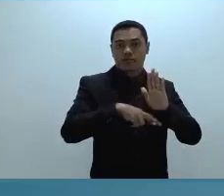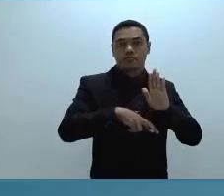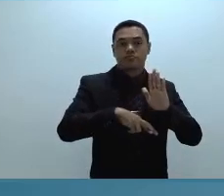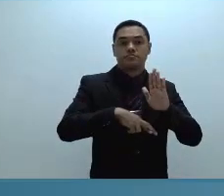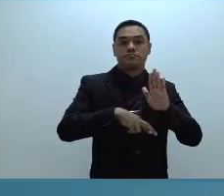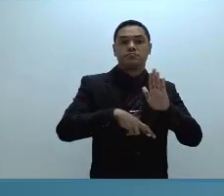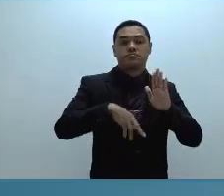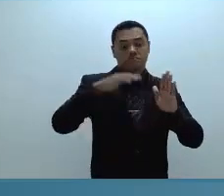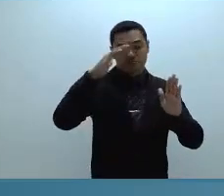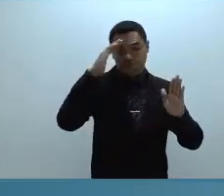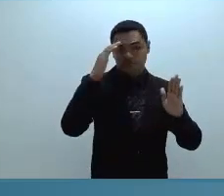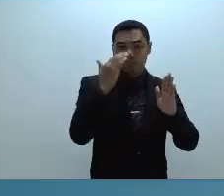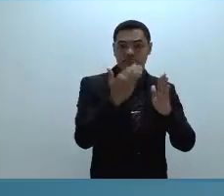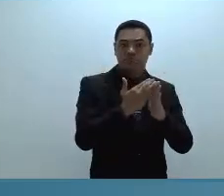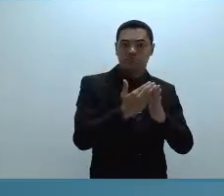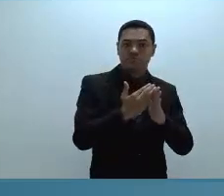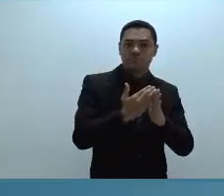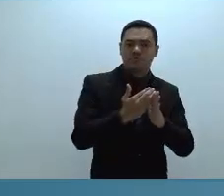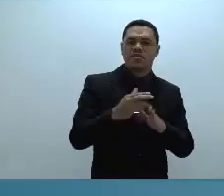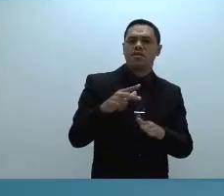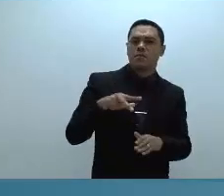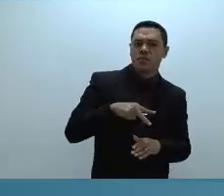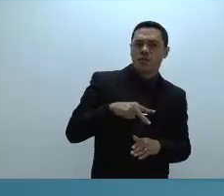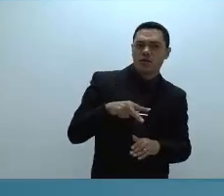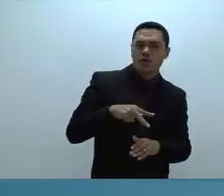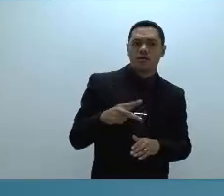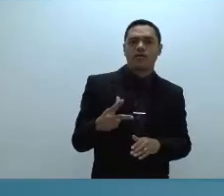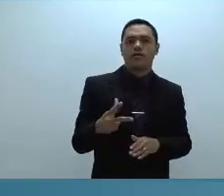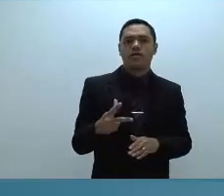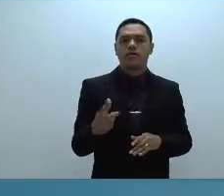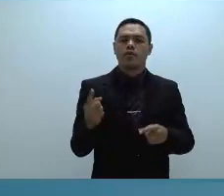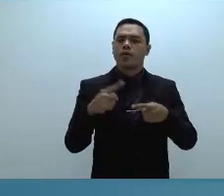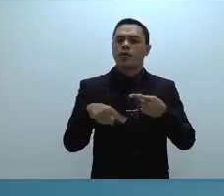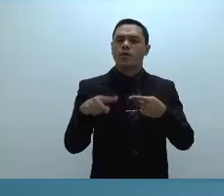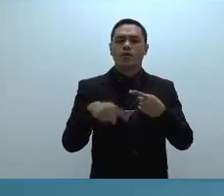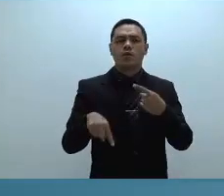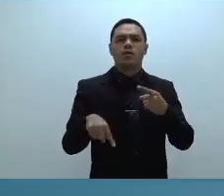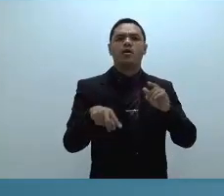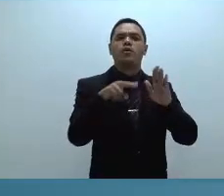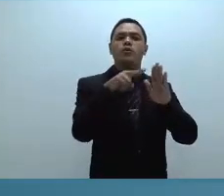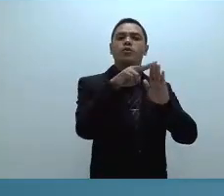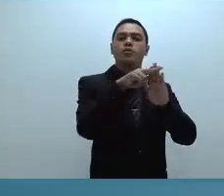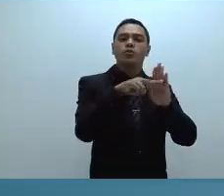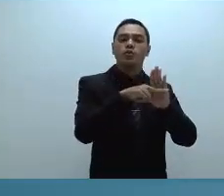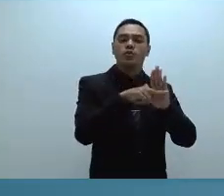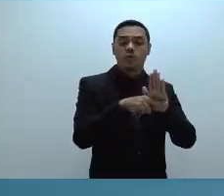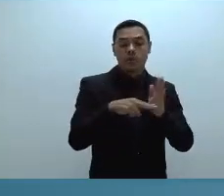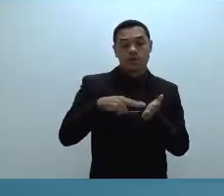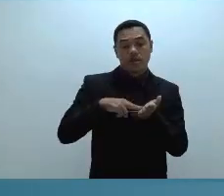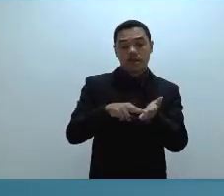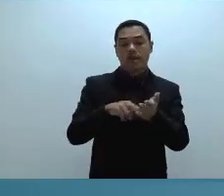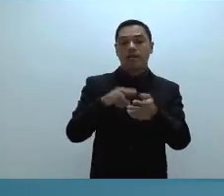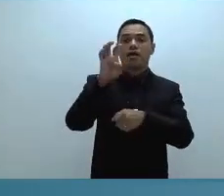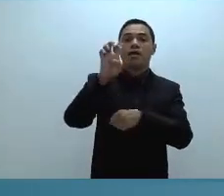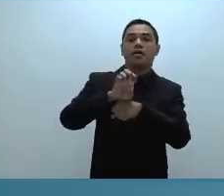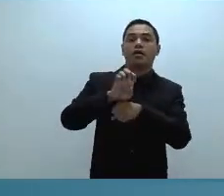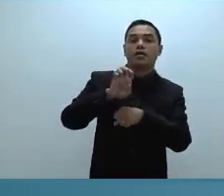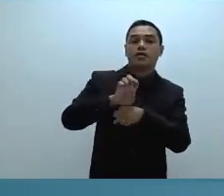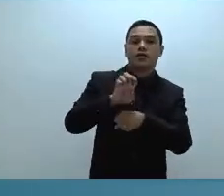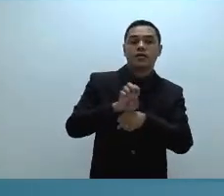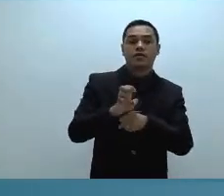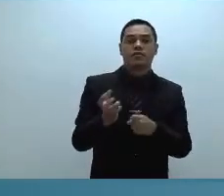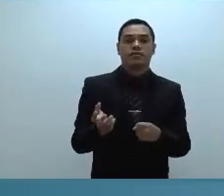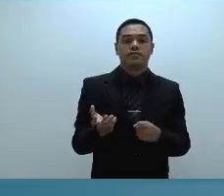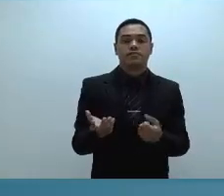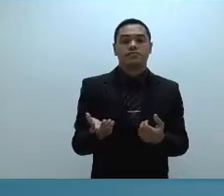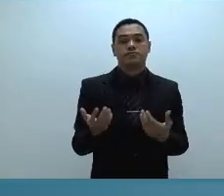privativa, não se aplica às normas originais das cartas estaduais. Justamente.